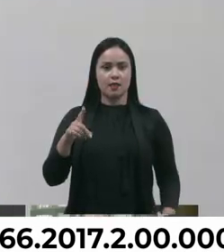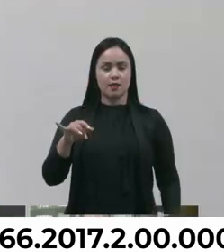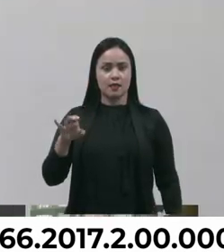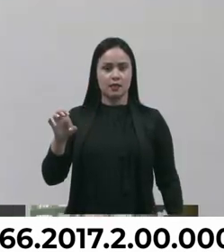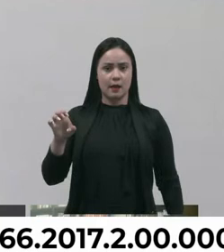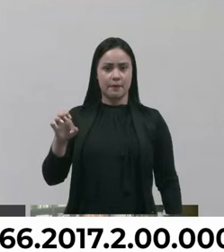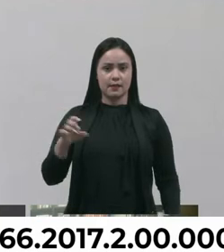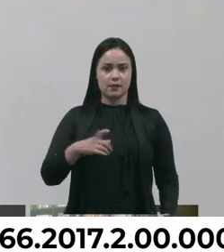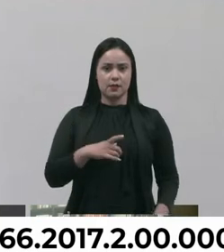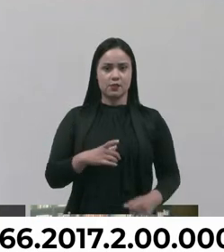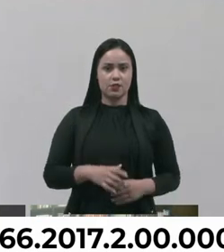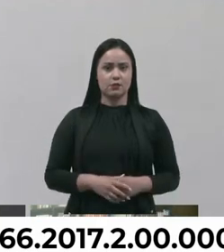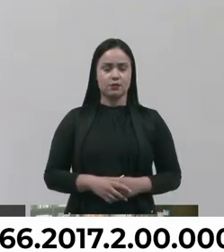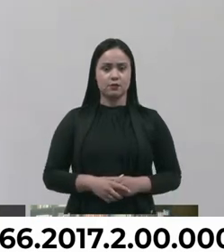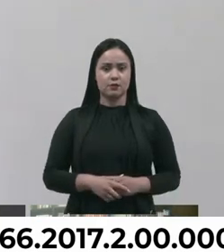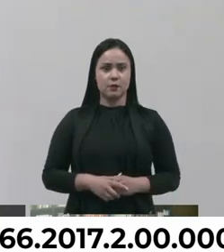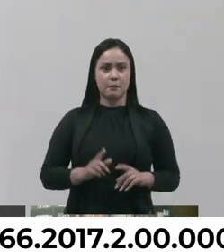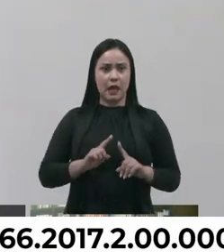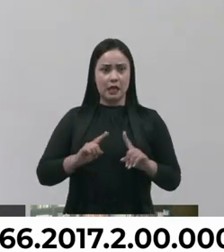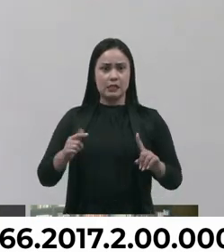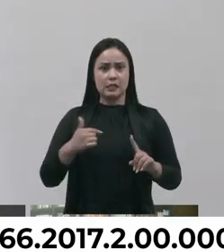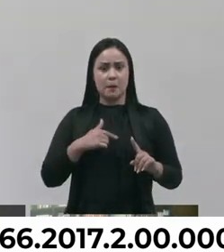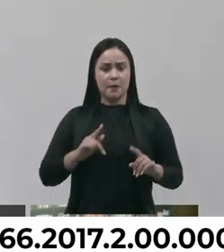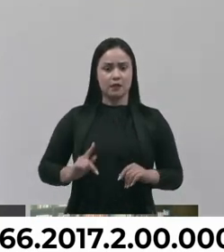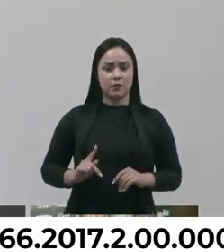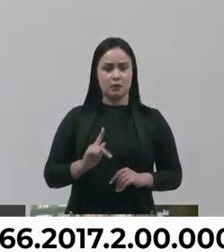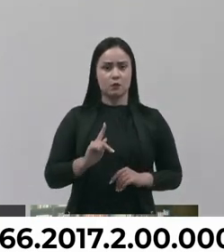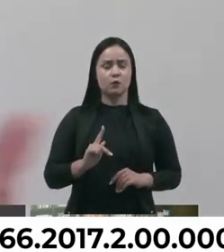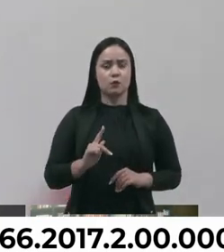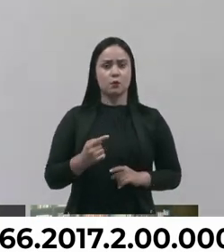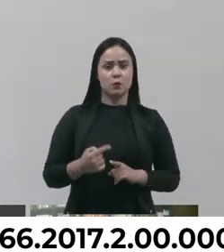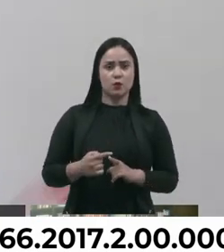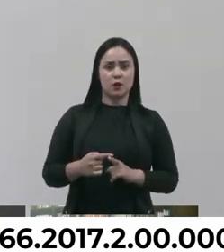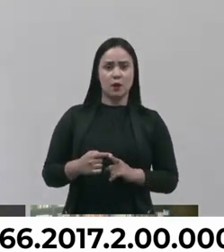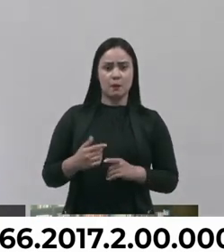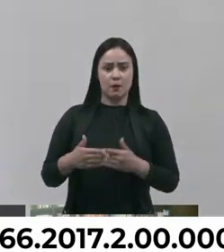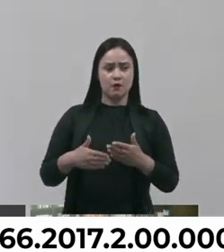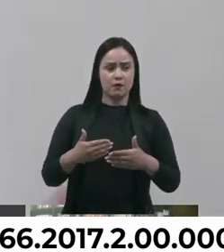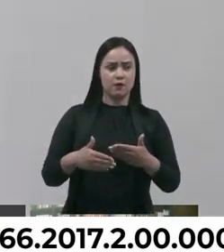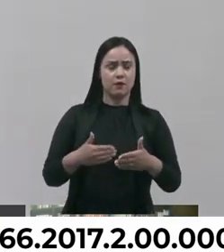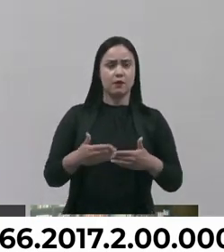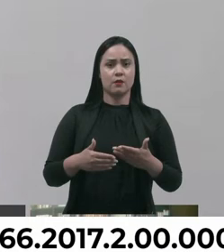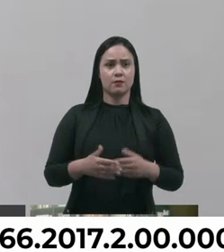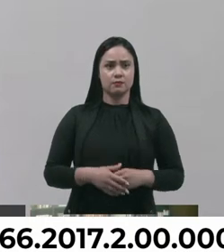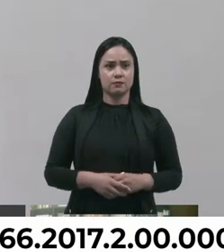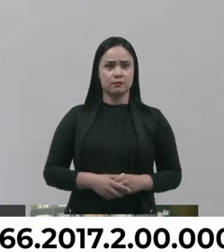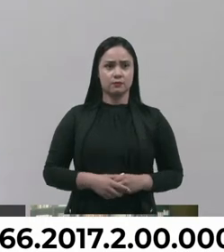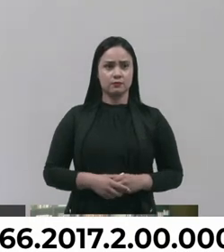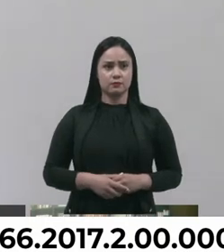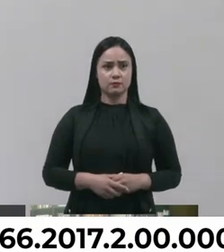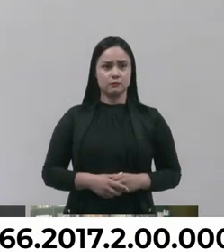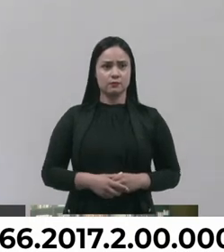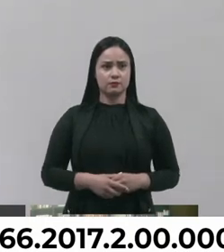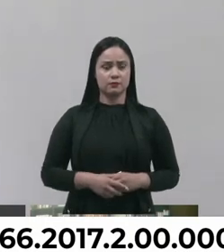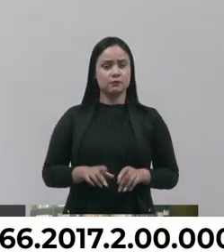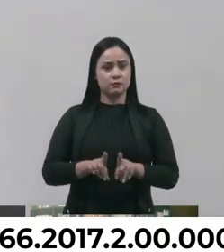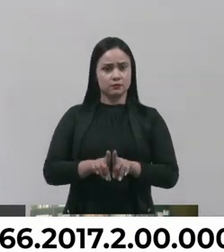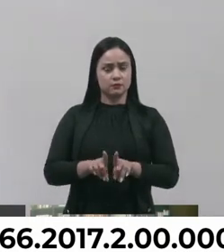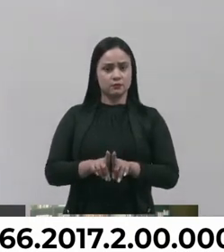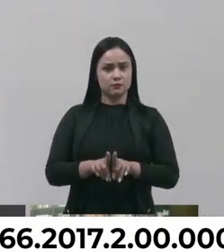antecedeu na cadeira, mas eu estou mantendo, porque já proferi votos em sentido semelhante